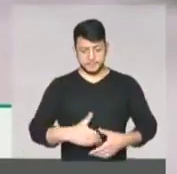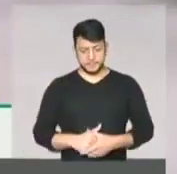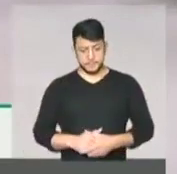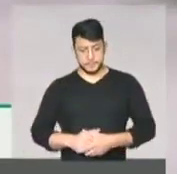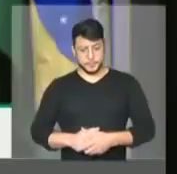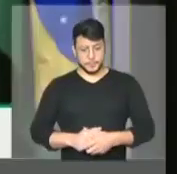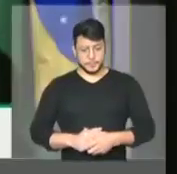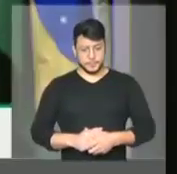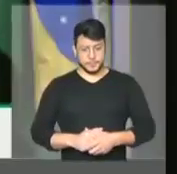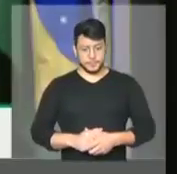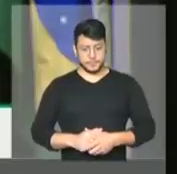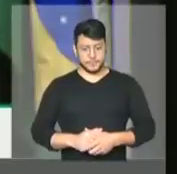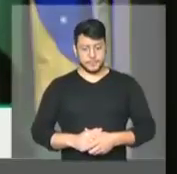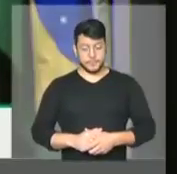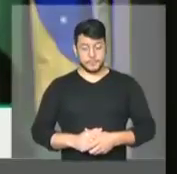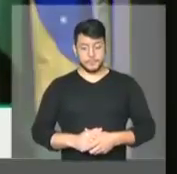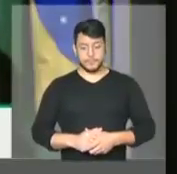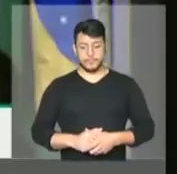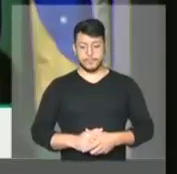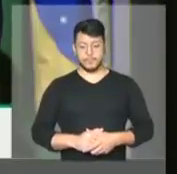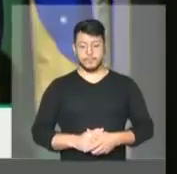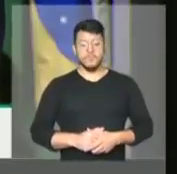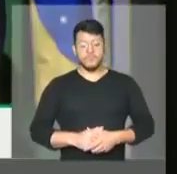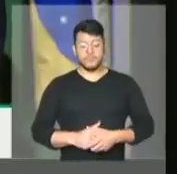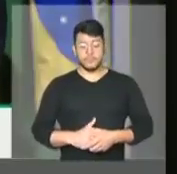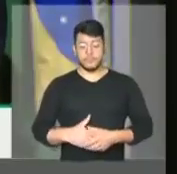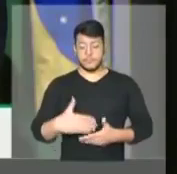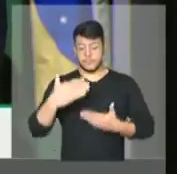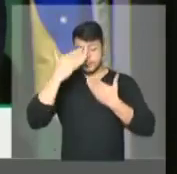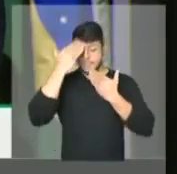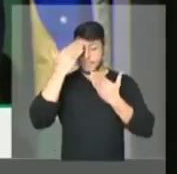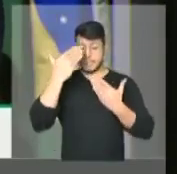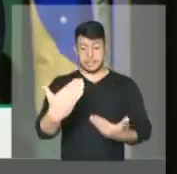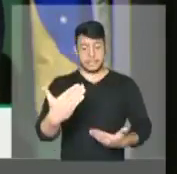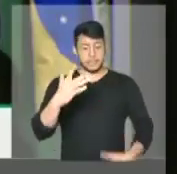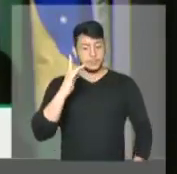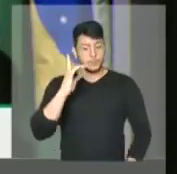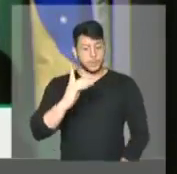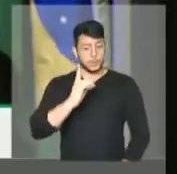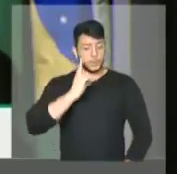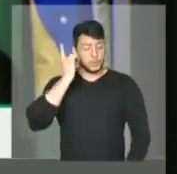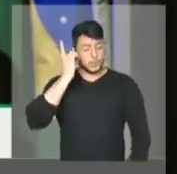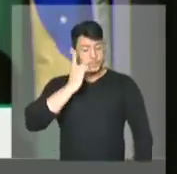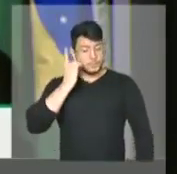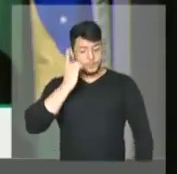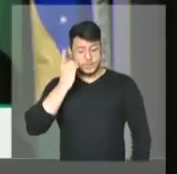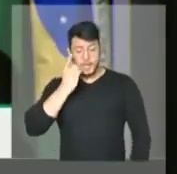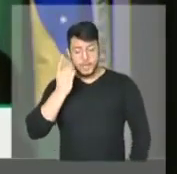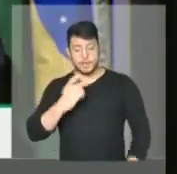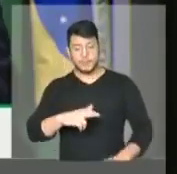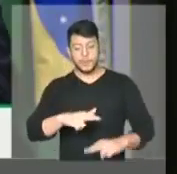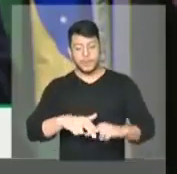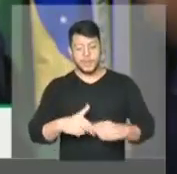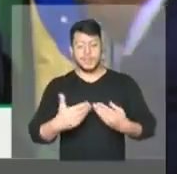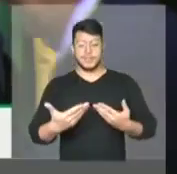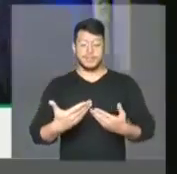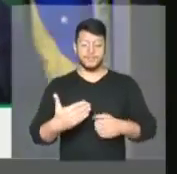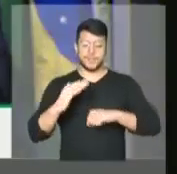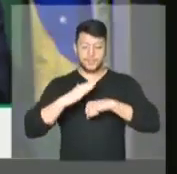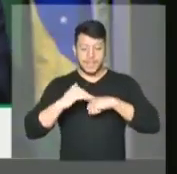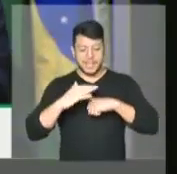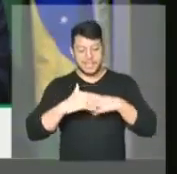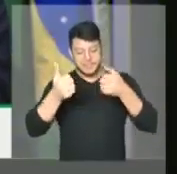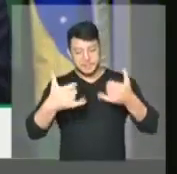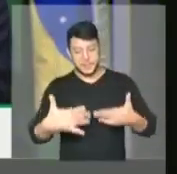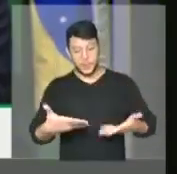família. Agradeço o nobre deputado Zé Silva. Inclusive, senhor presidente, é importante registrar que o